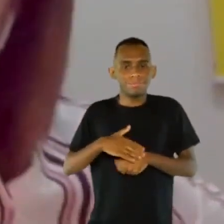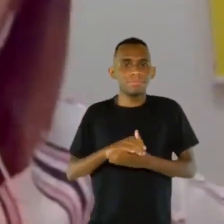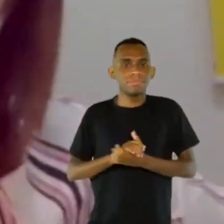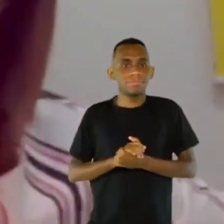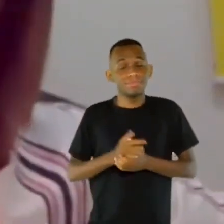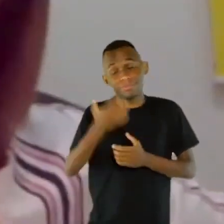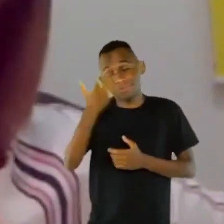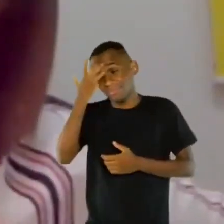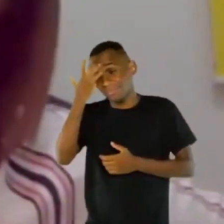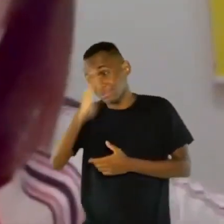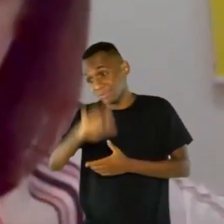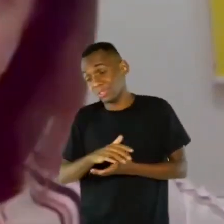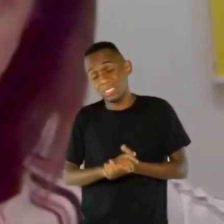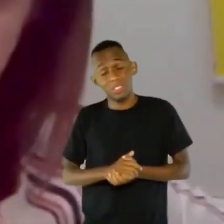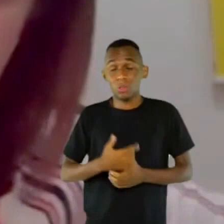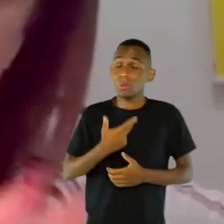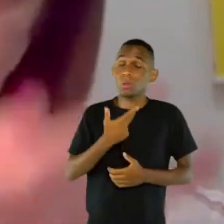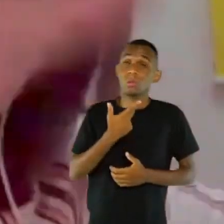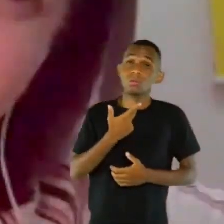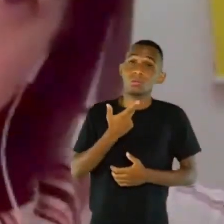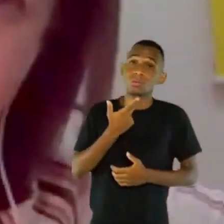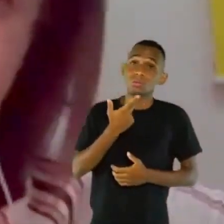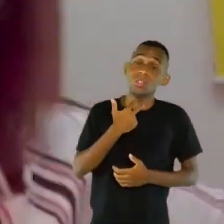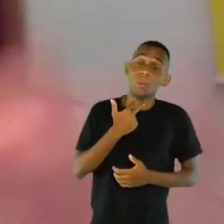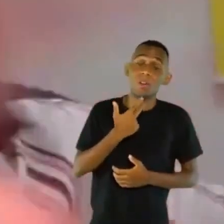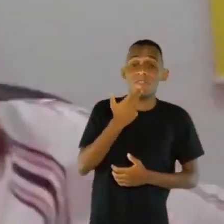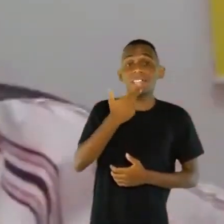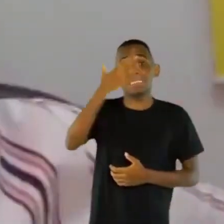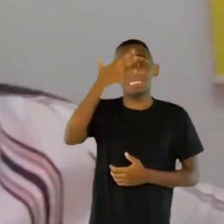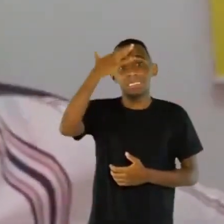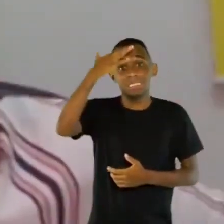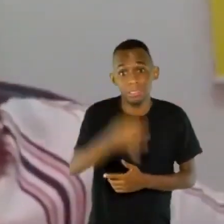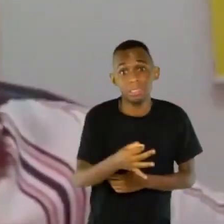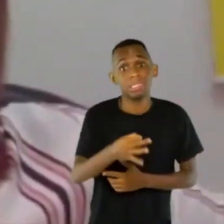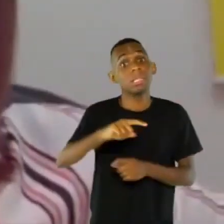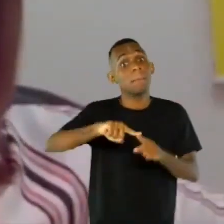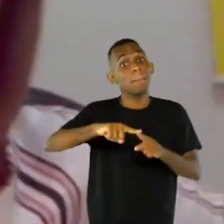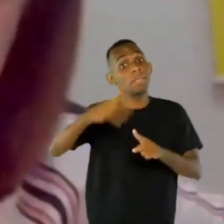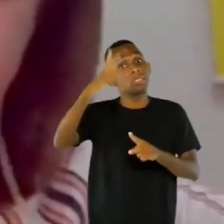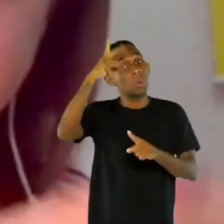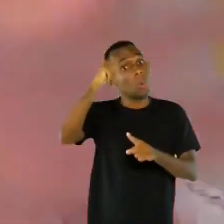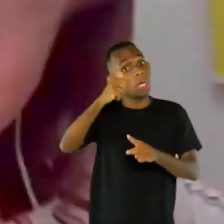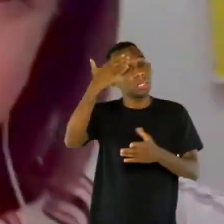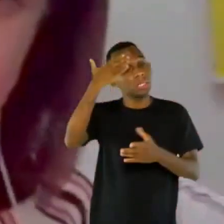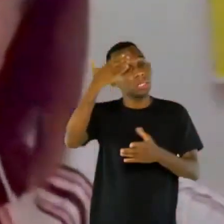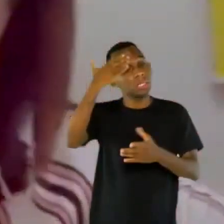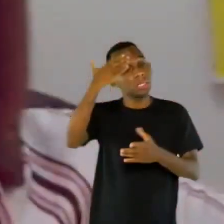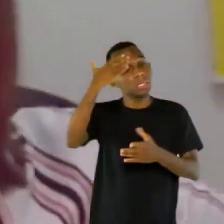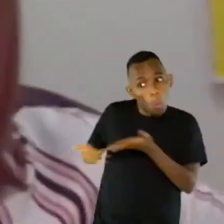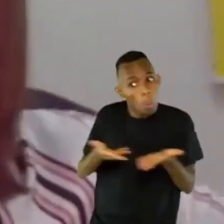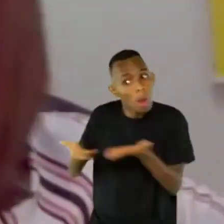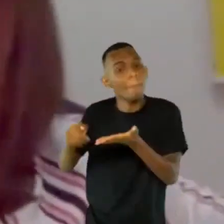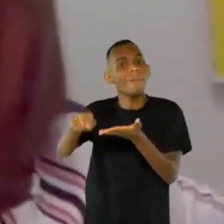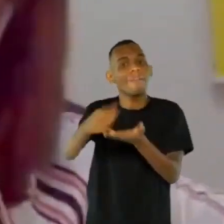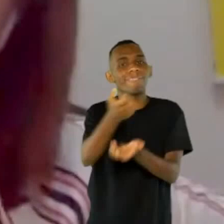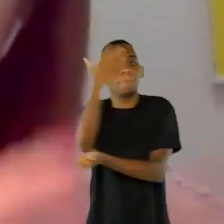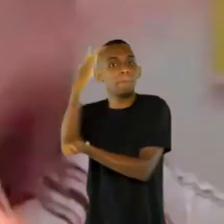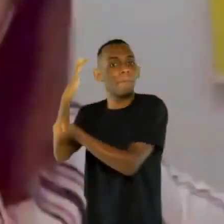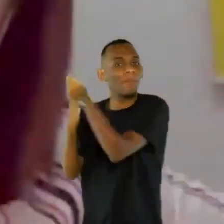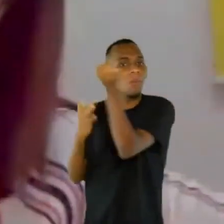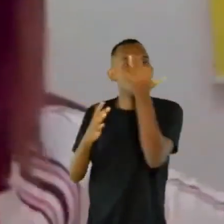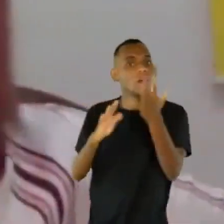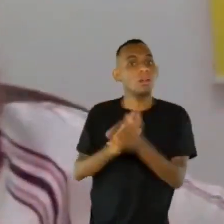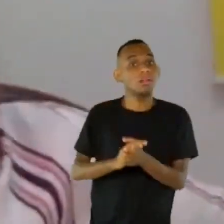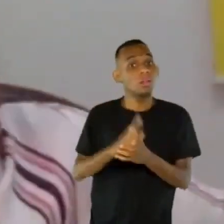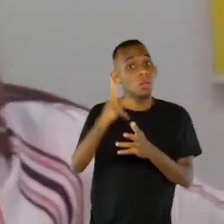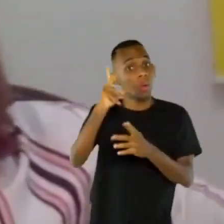Não sei, ainda não posso afirmar, mas eu acho que é por aí, entendeu? Eu acho que eu vou ficar... Meu próximo romance vai ser